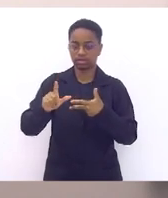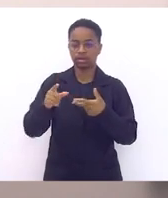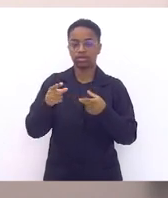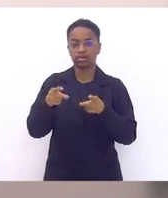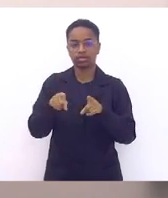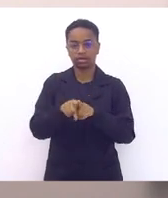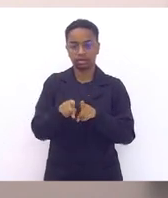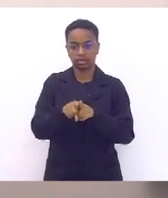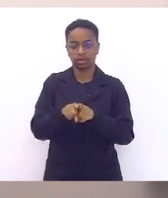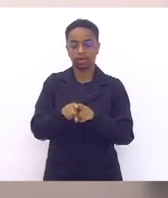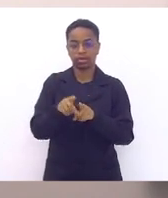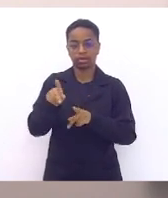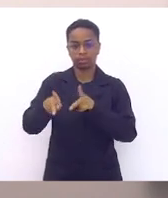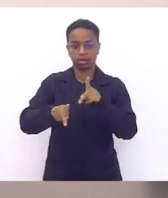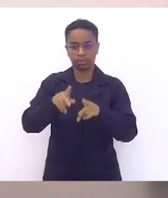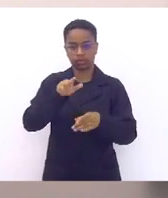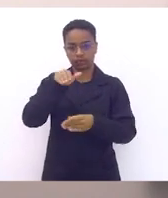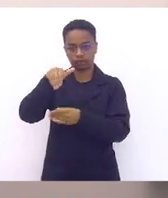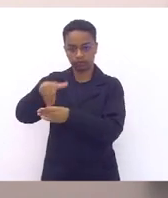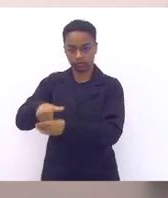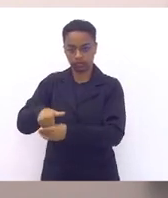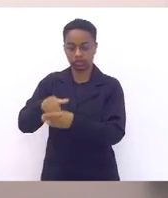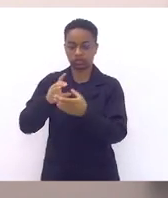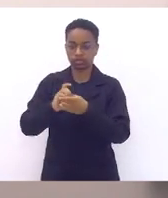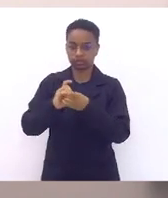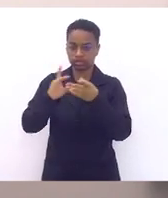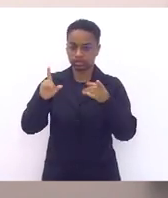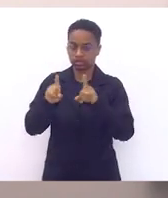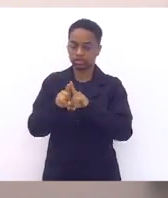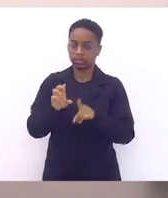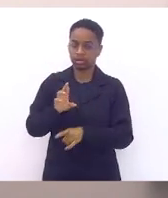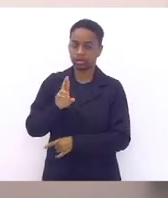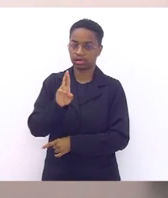também eleito diretamente pelo povo, democraticamente,